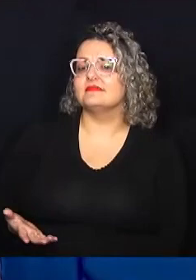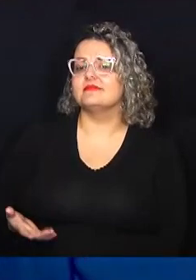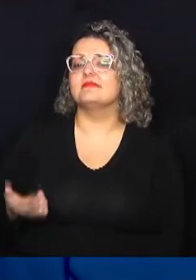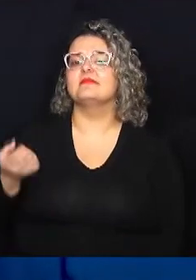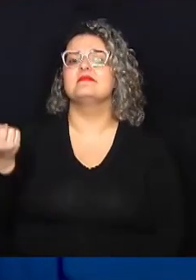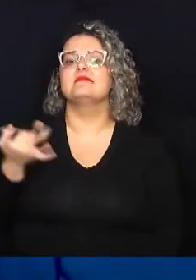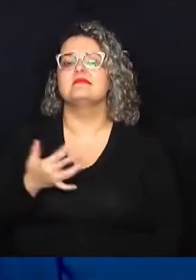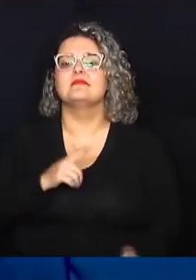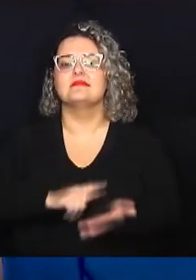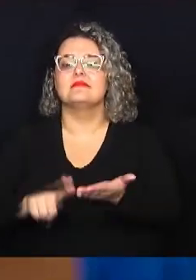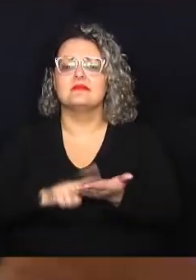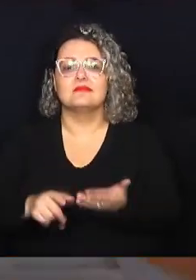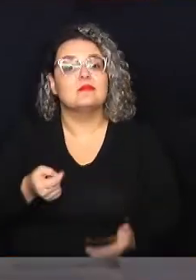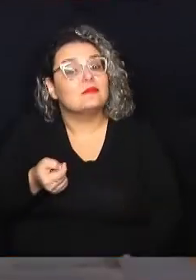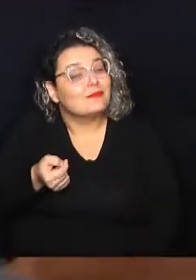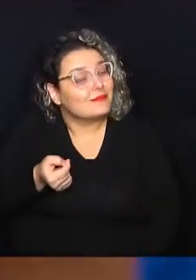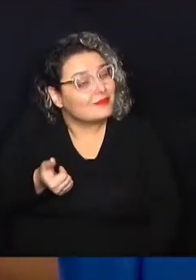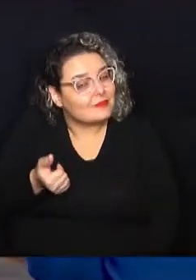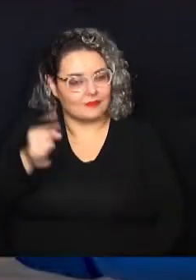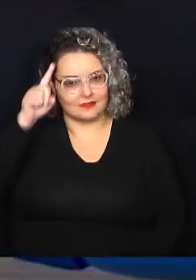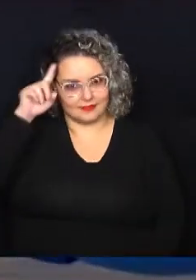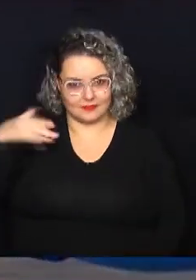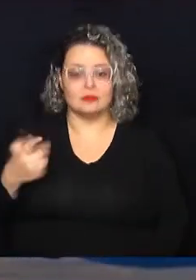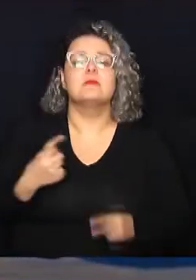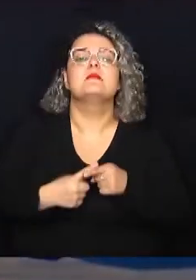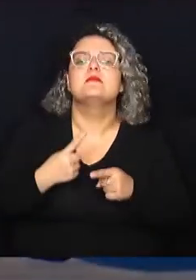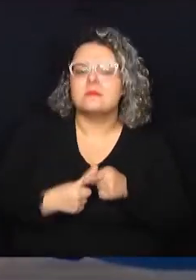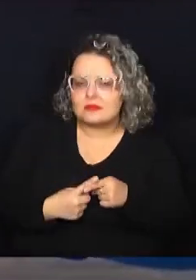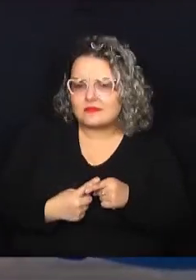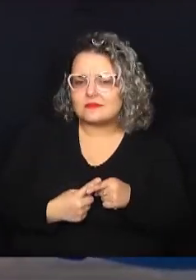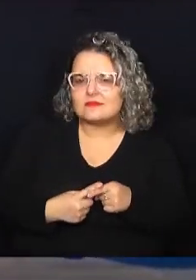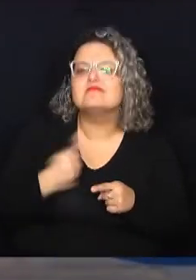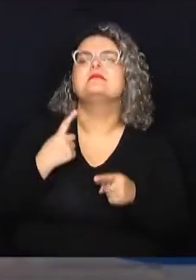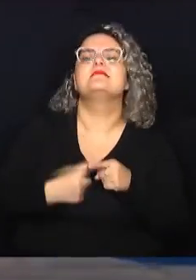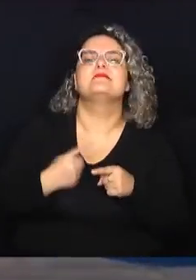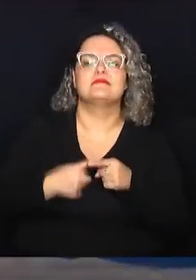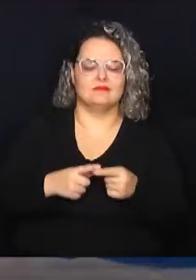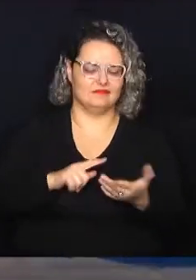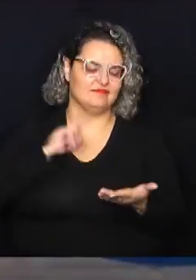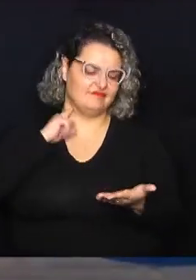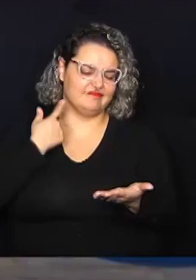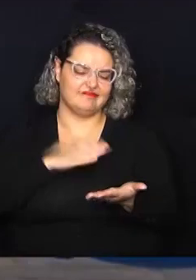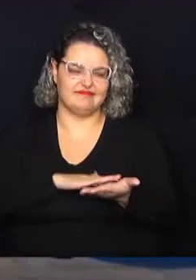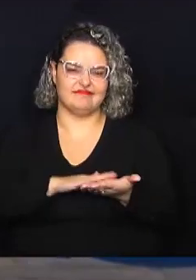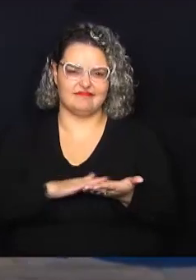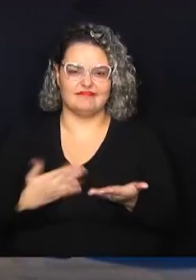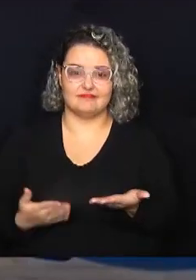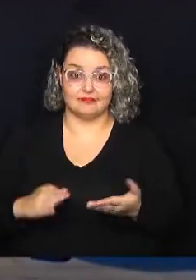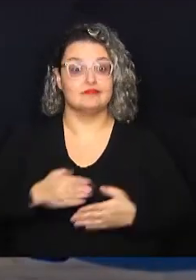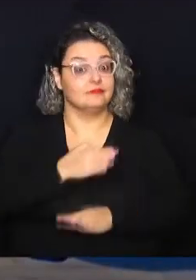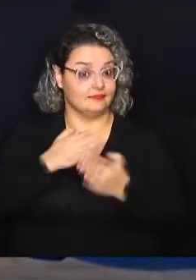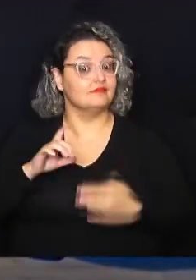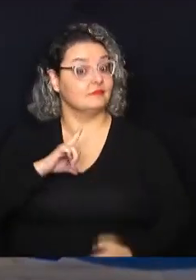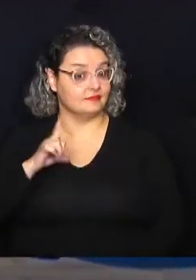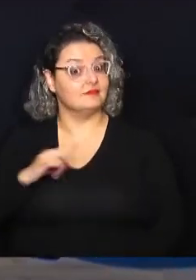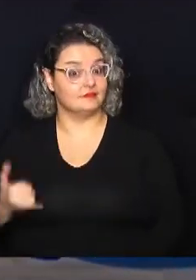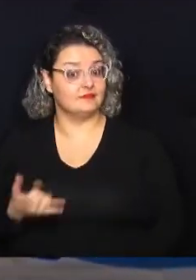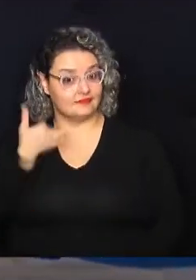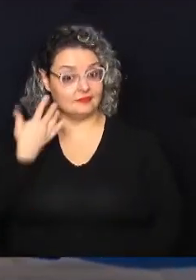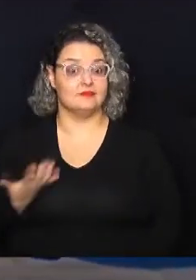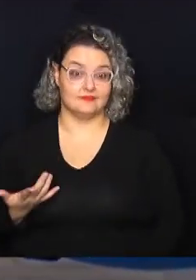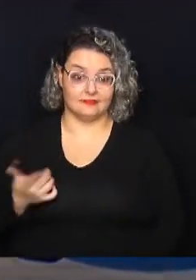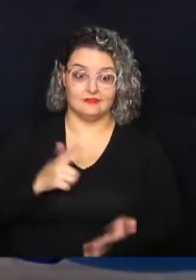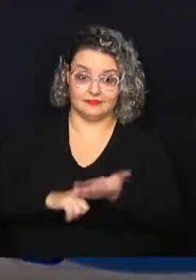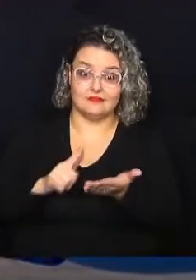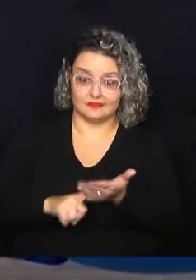quase todo dia por quê Ah porque a tela fica manchada né E também tem bactérias também no celular a gente tem que